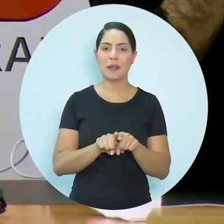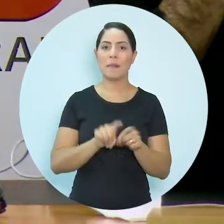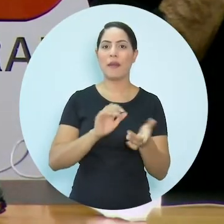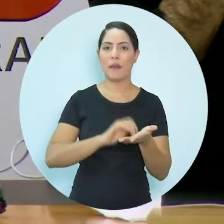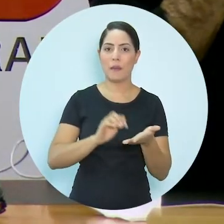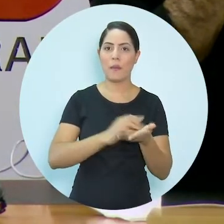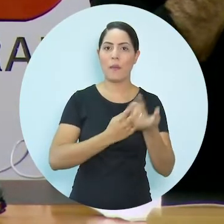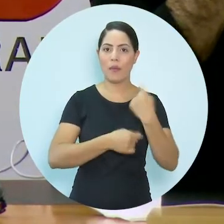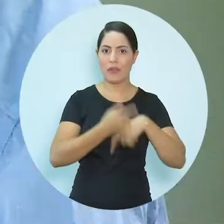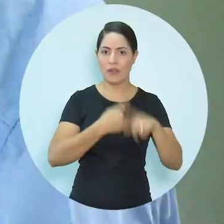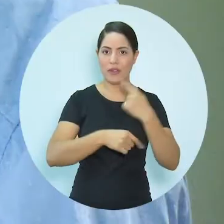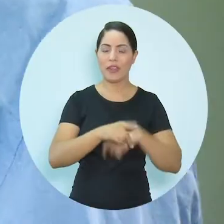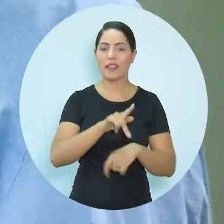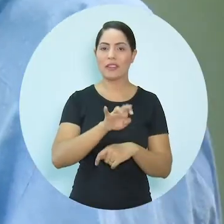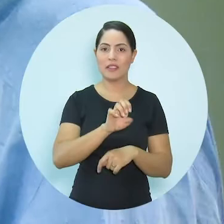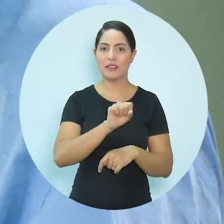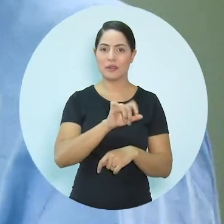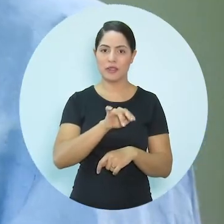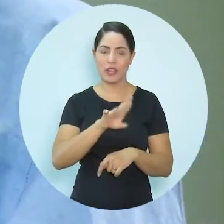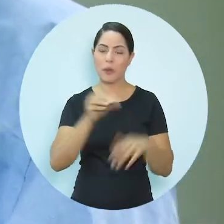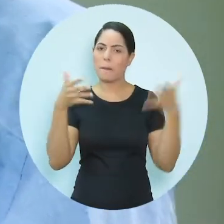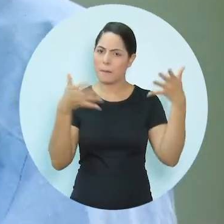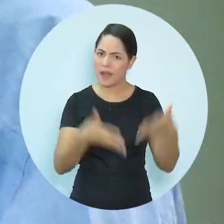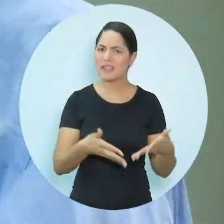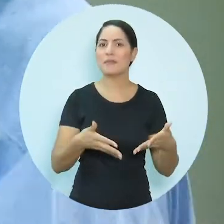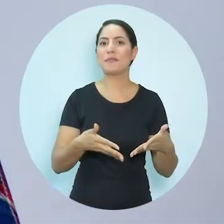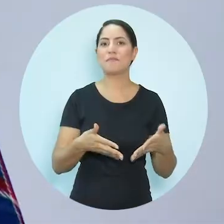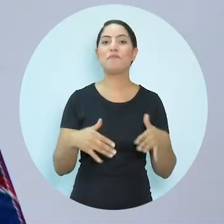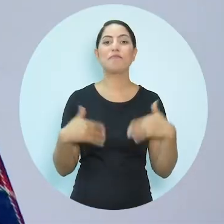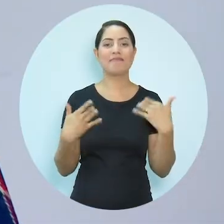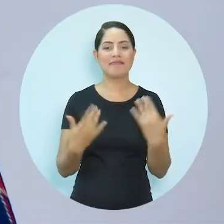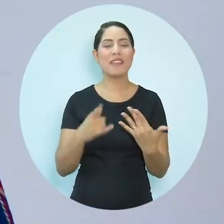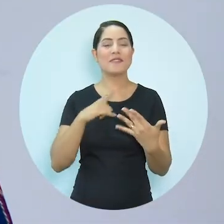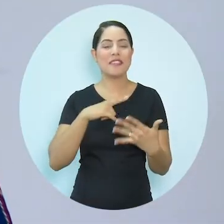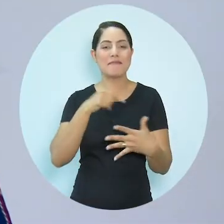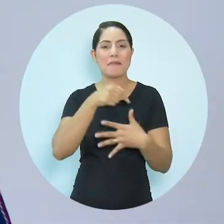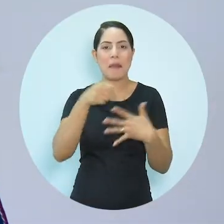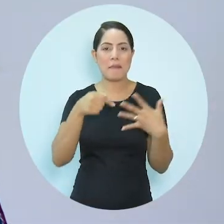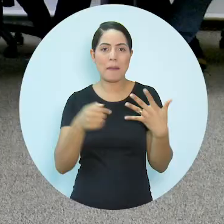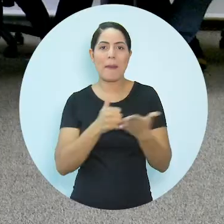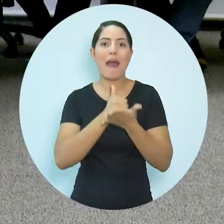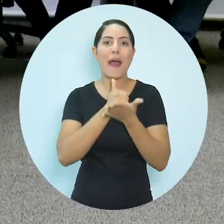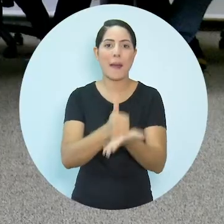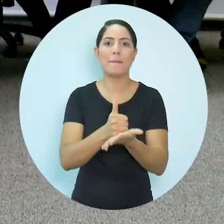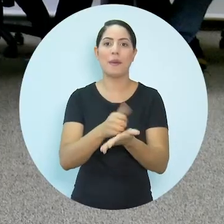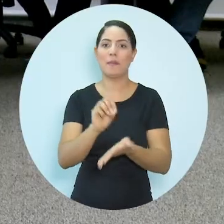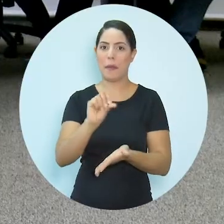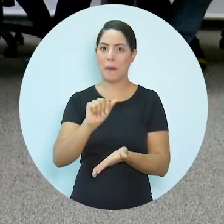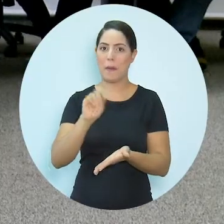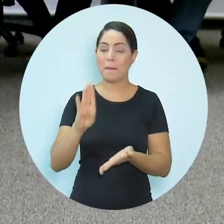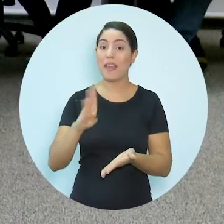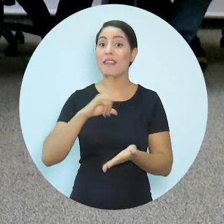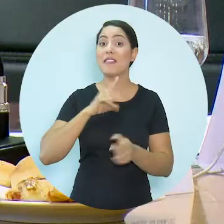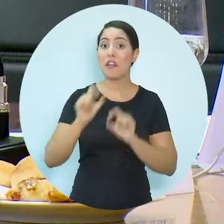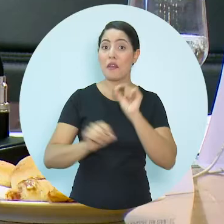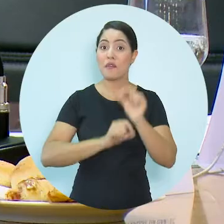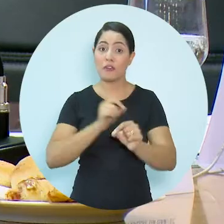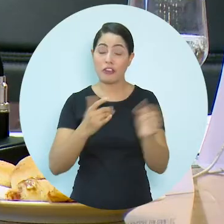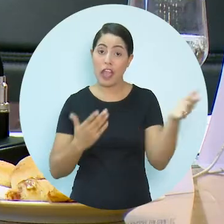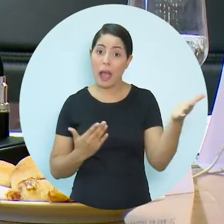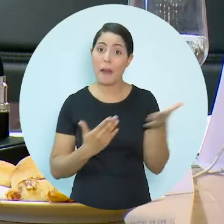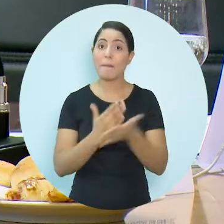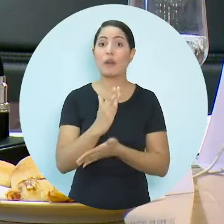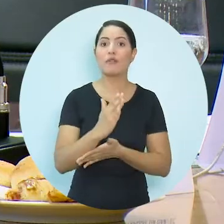Augusto Araújo de Noronha, também participaram. Na pauta, o auxílio para diversas seccionais da Ordem. Dentre